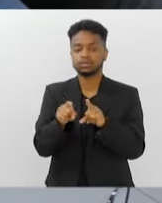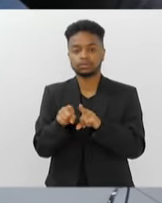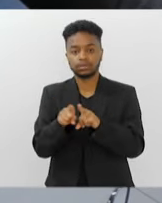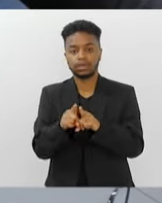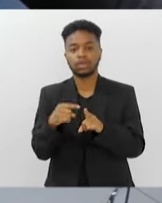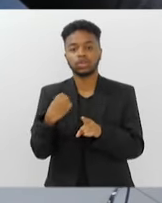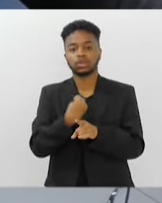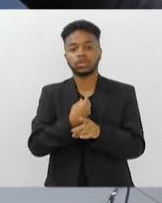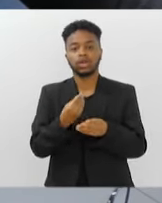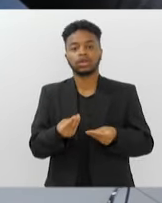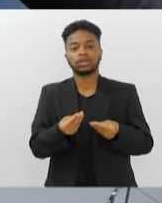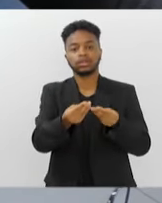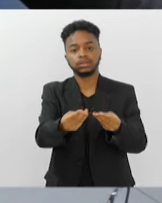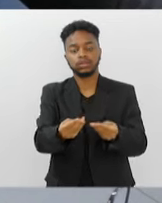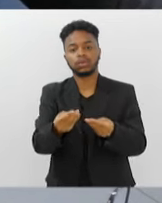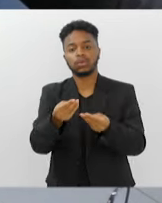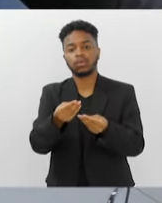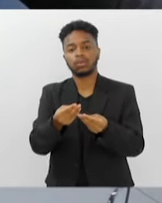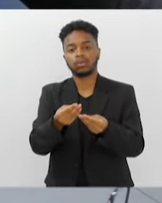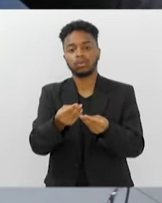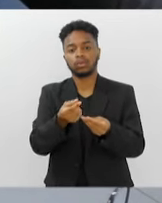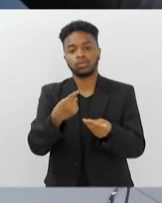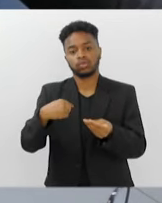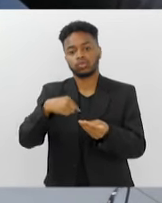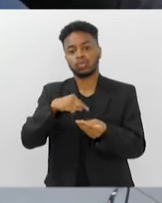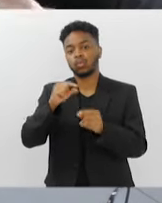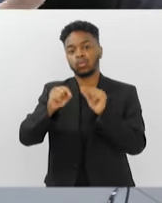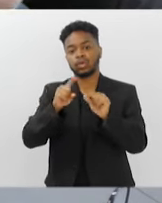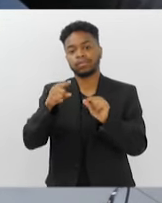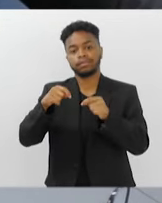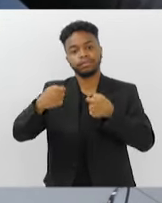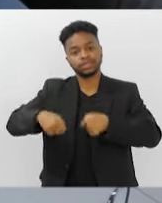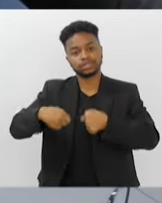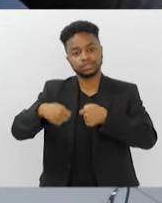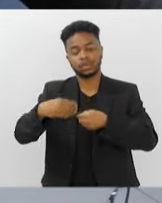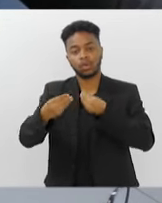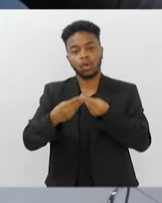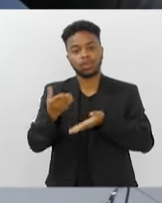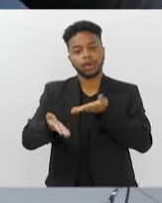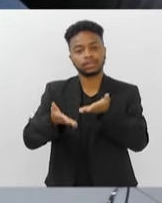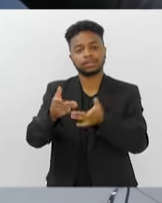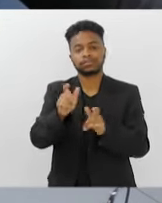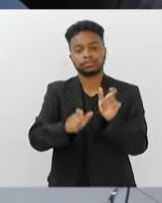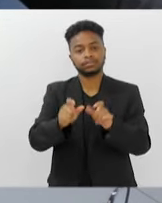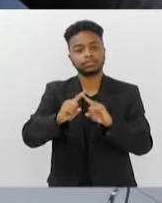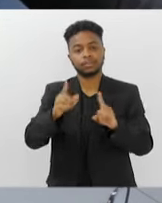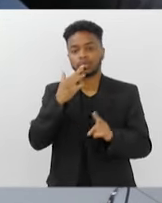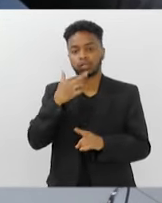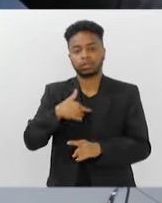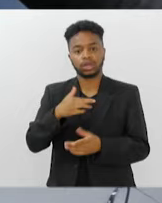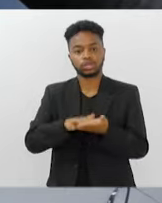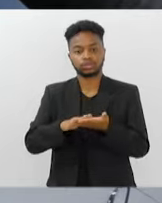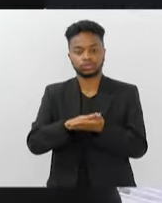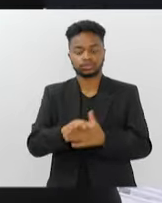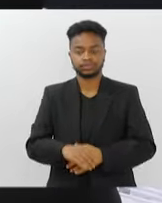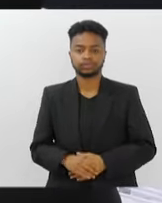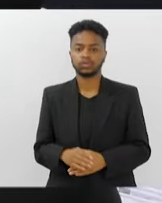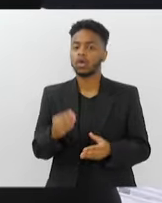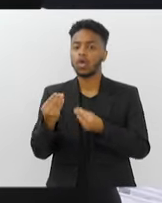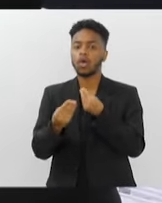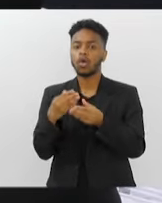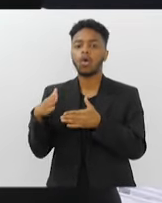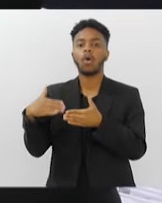submeteu a eles a nossa necessidade para atender o consumidor e eles também não responderam e quais são os próximos